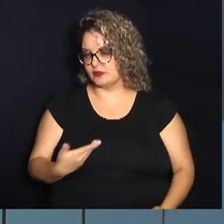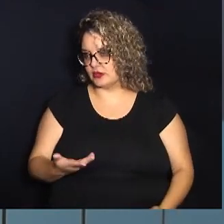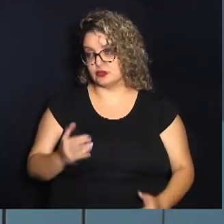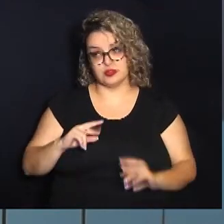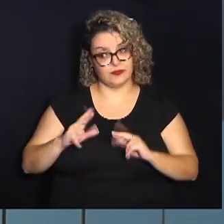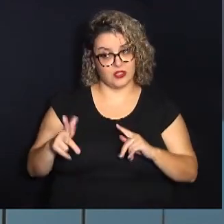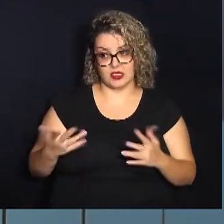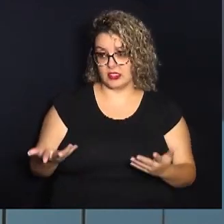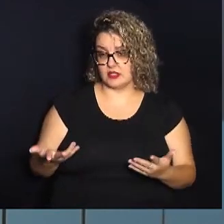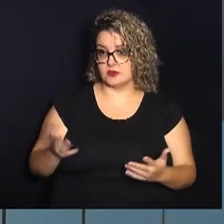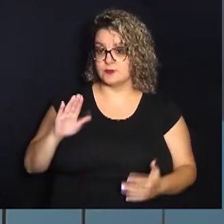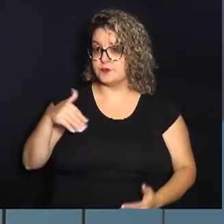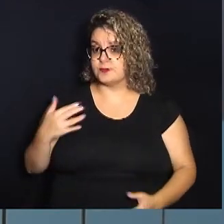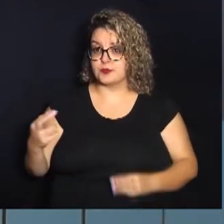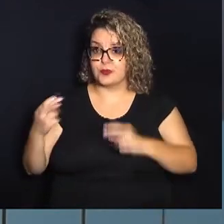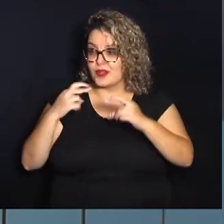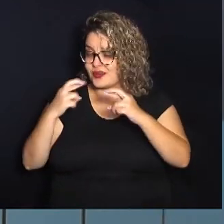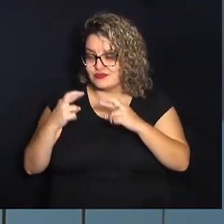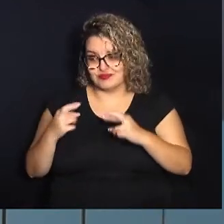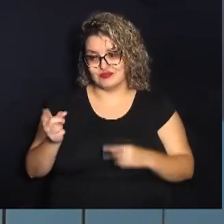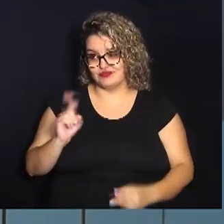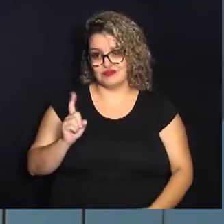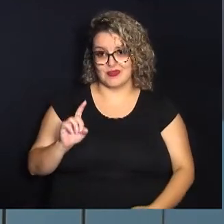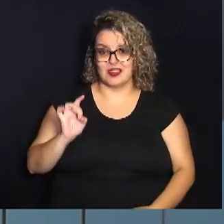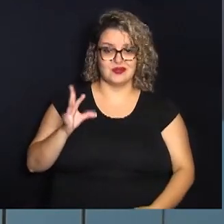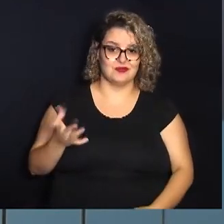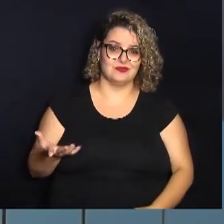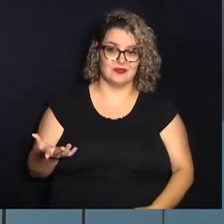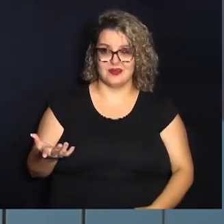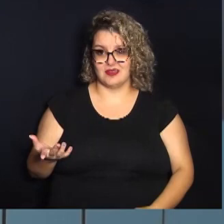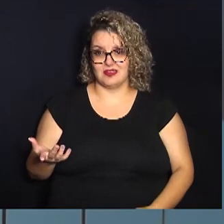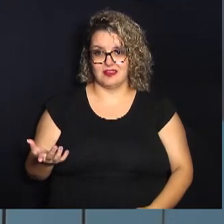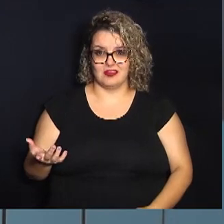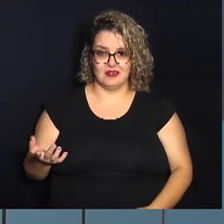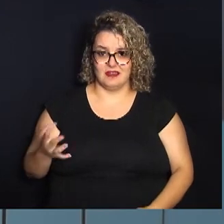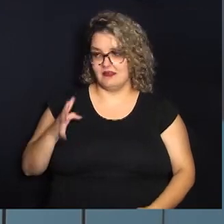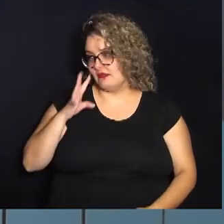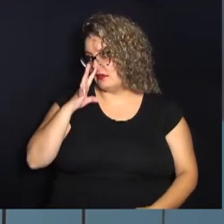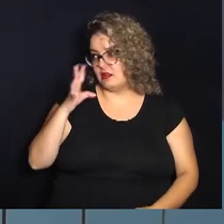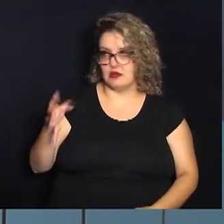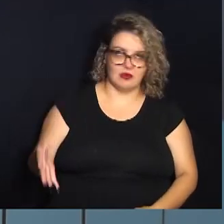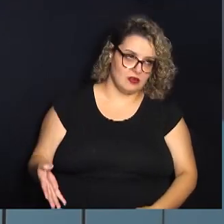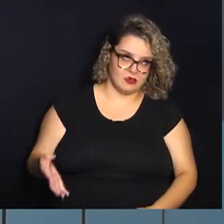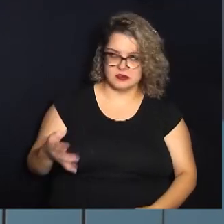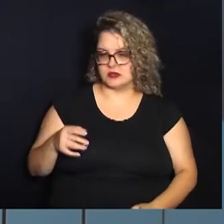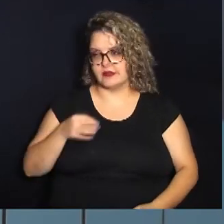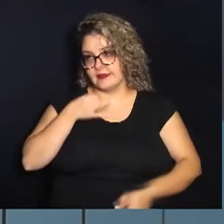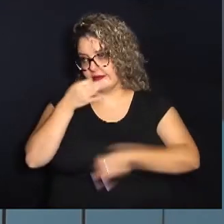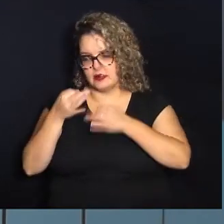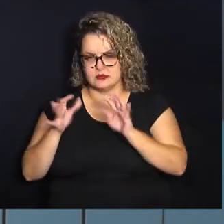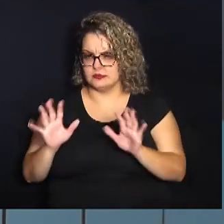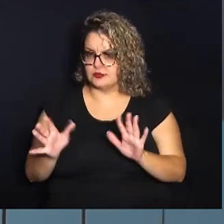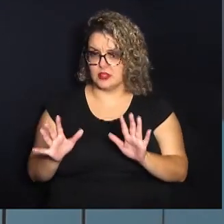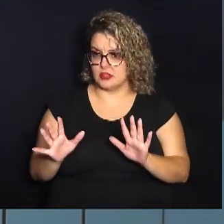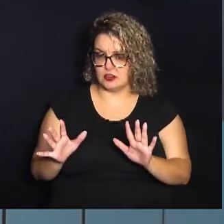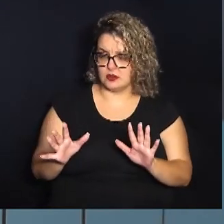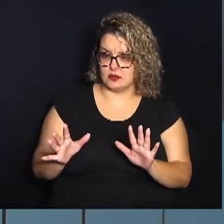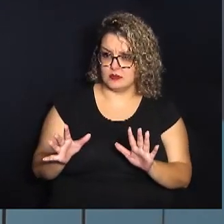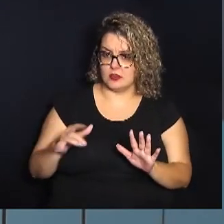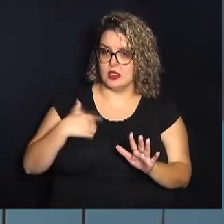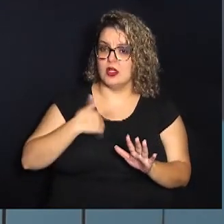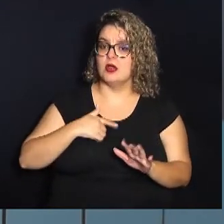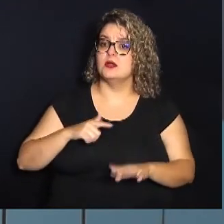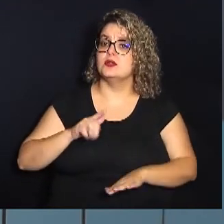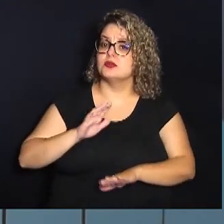gente não fiscaliza só para poder, sabe, né, fazer a crítica, Não, mas a nossa